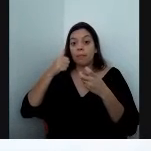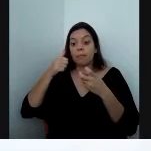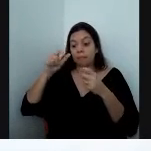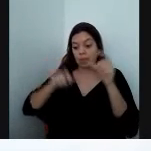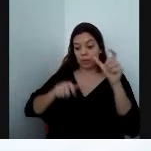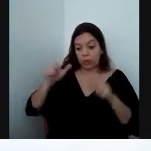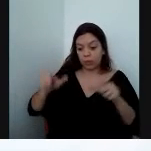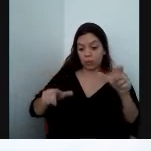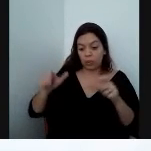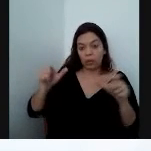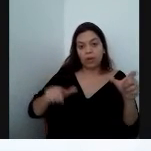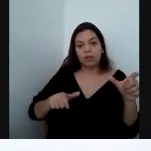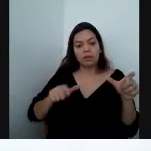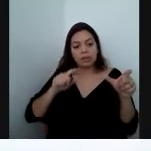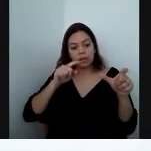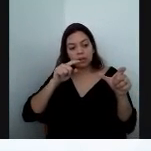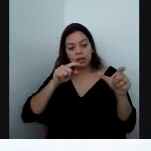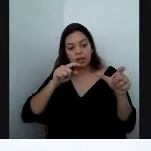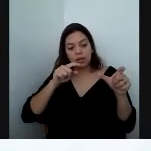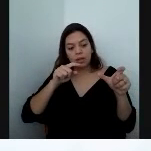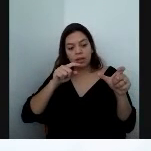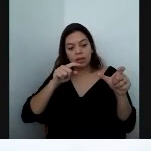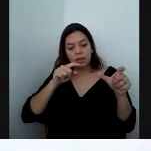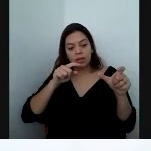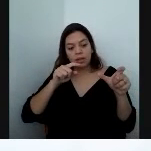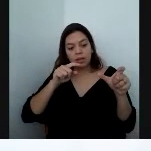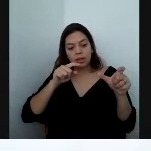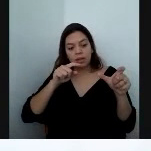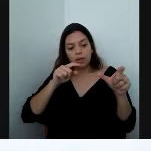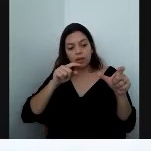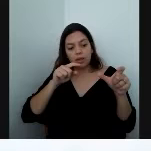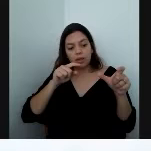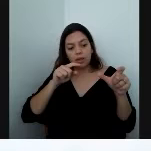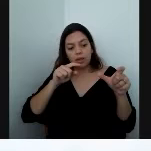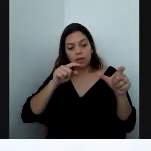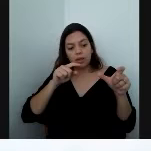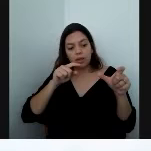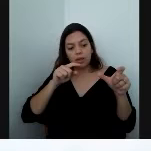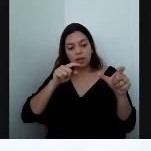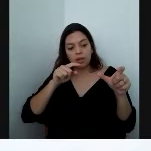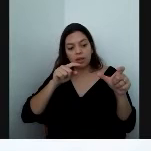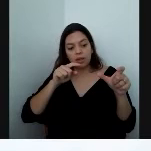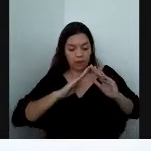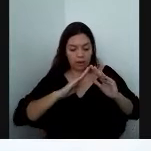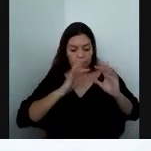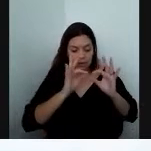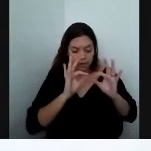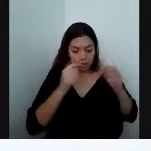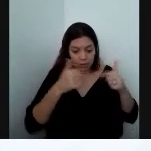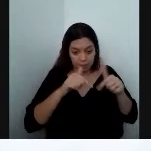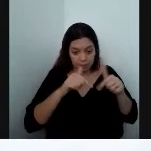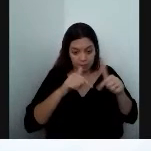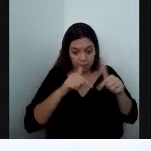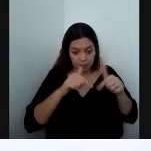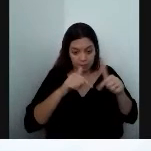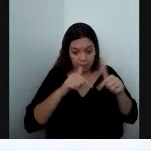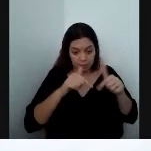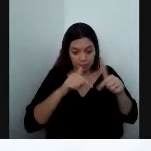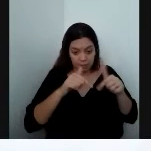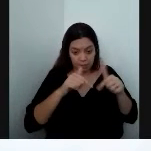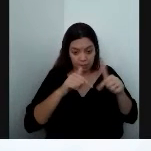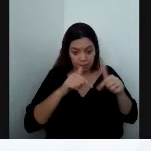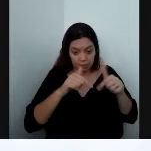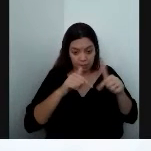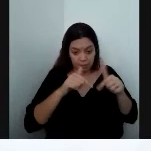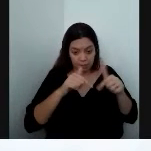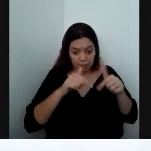e a sua salinha lá estava apagada na empresa. Então, as empresas começaram a perceber que um lucro com aquilo, ela tinha o